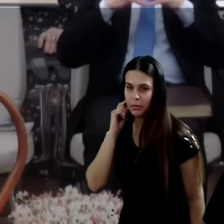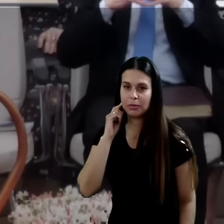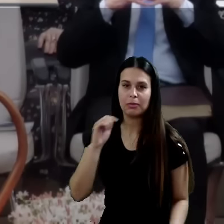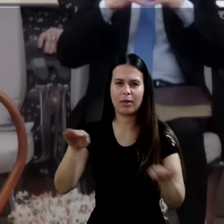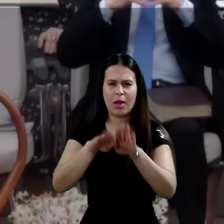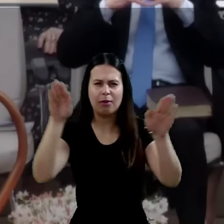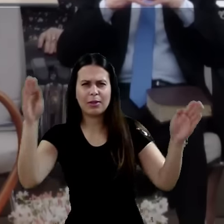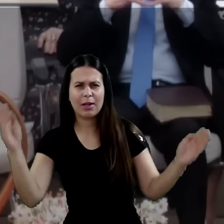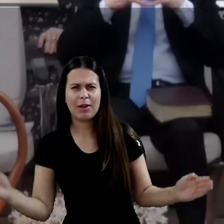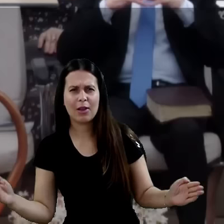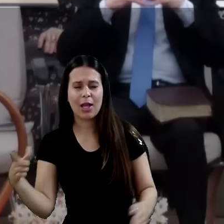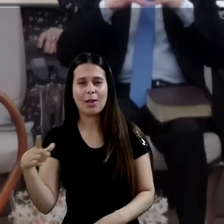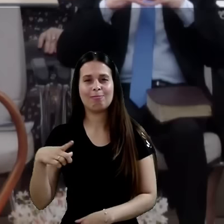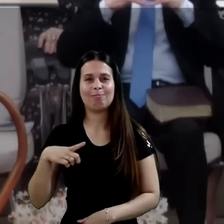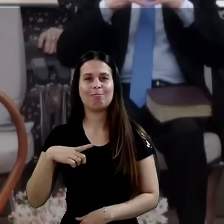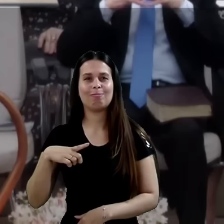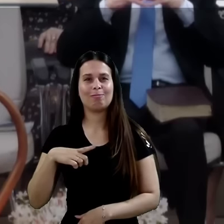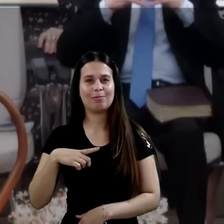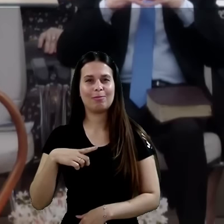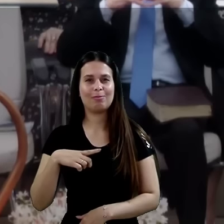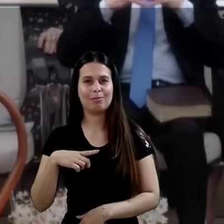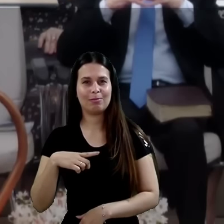não agrada a Deus